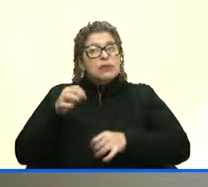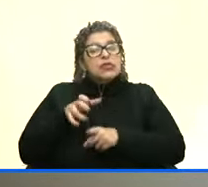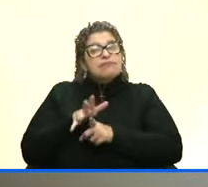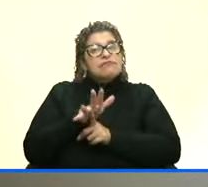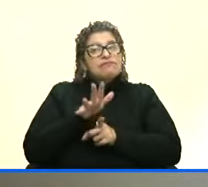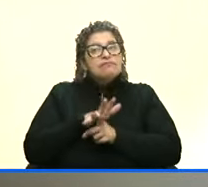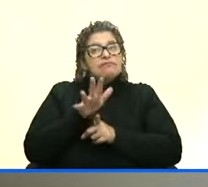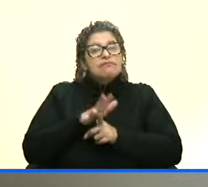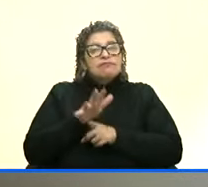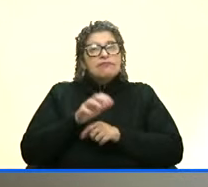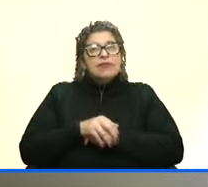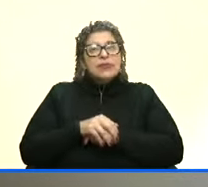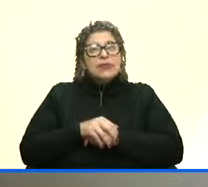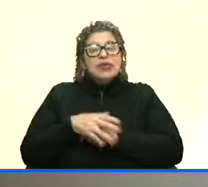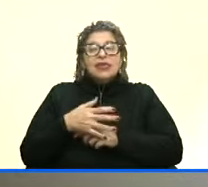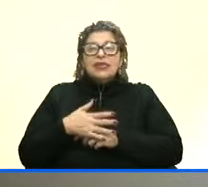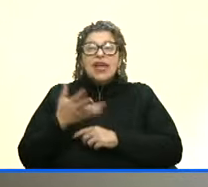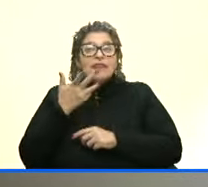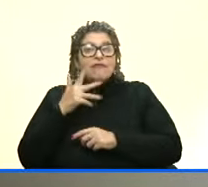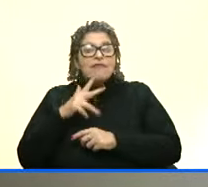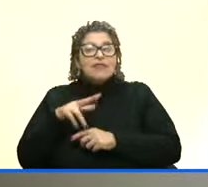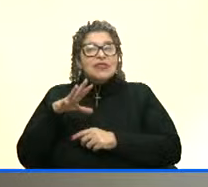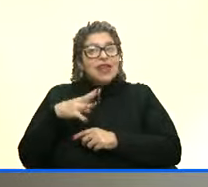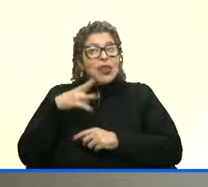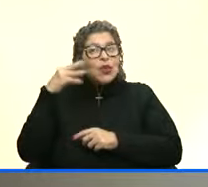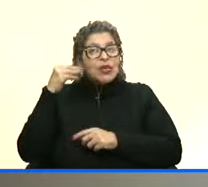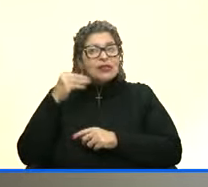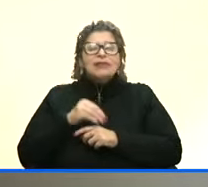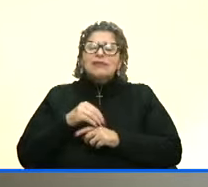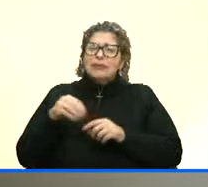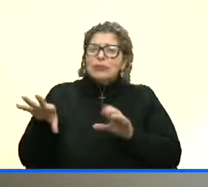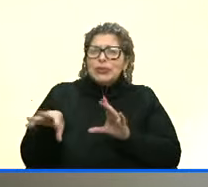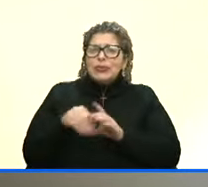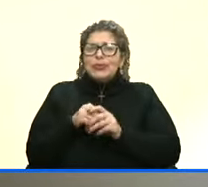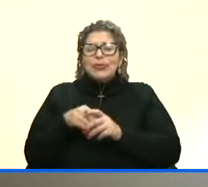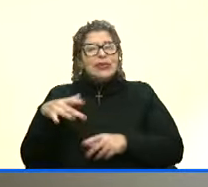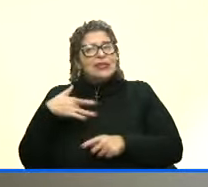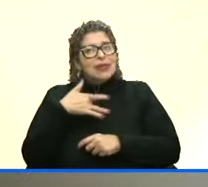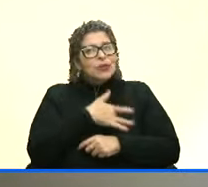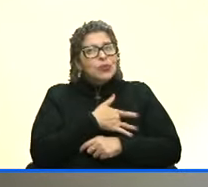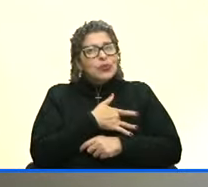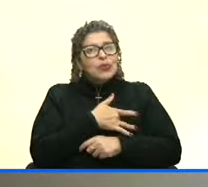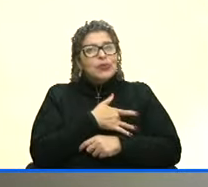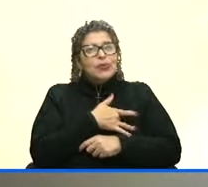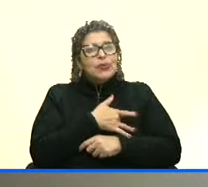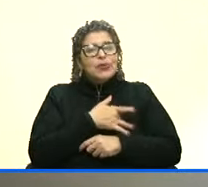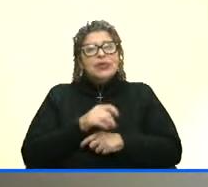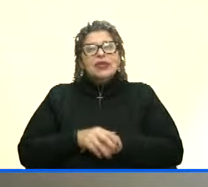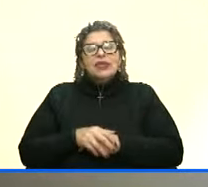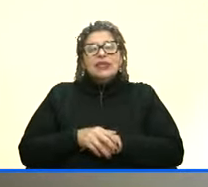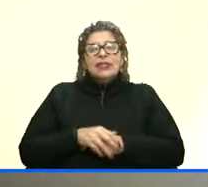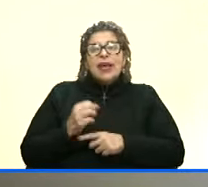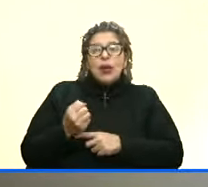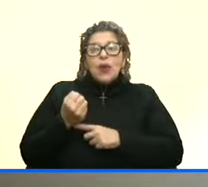demandas da infância e adolescência. Incluem também questões de saúde, guarda das crianças